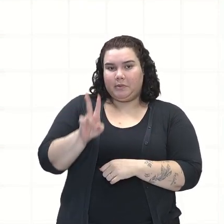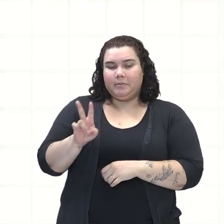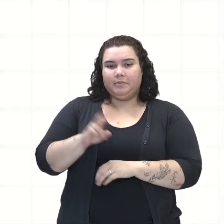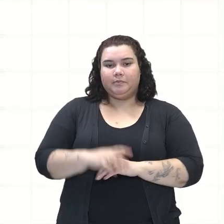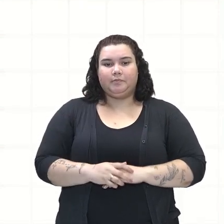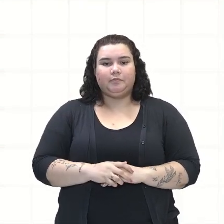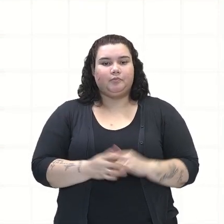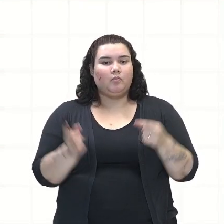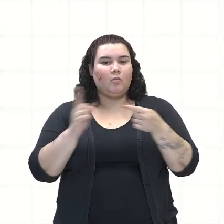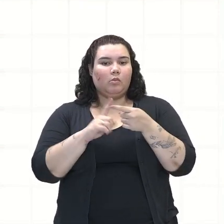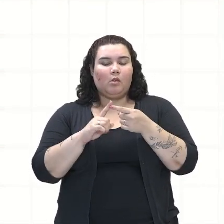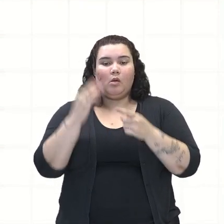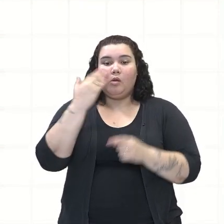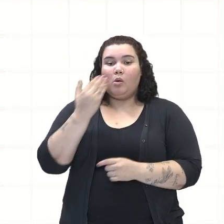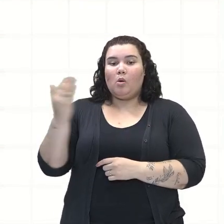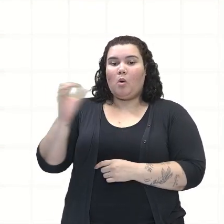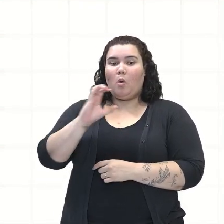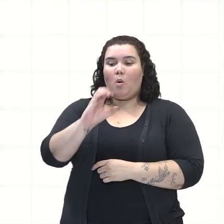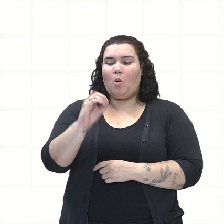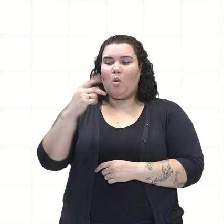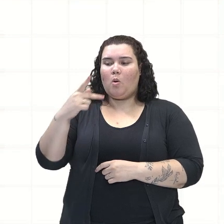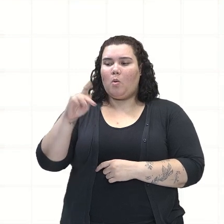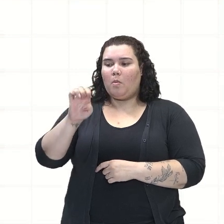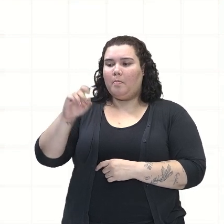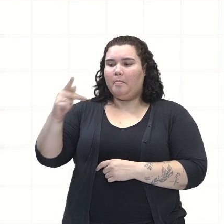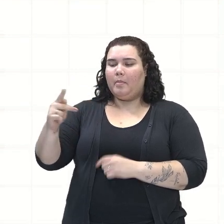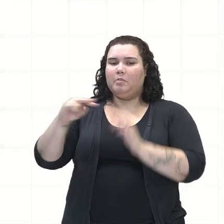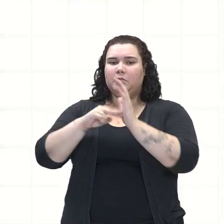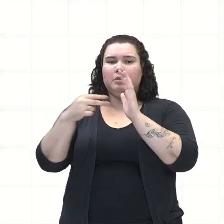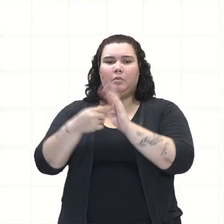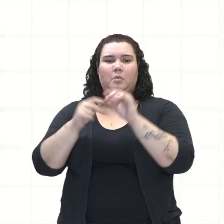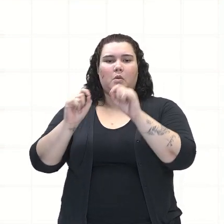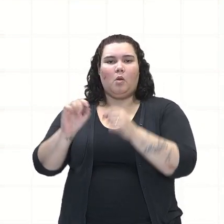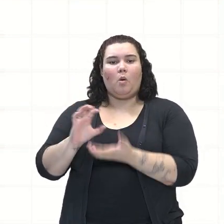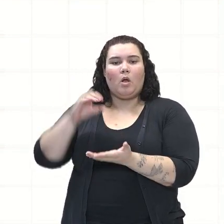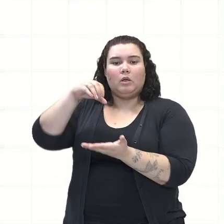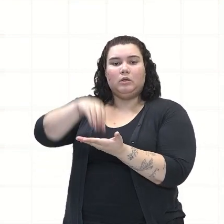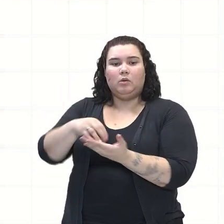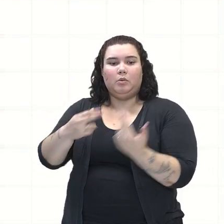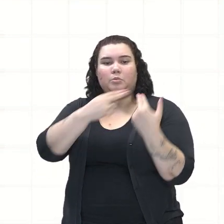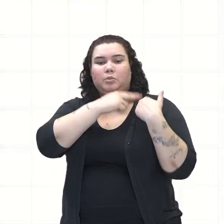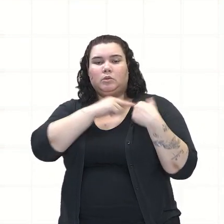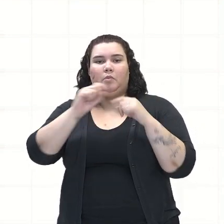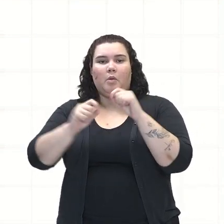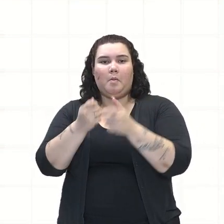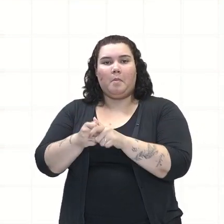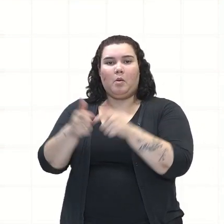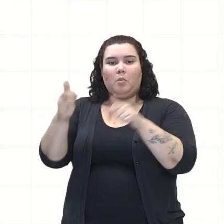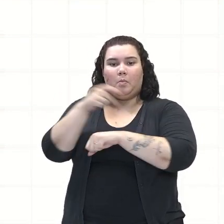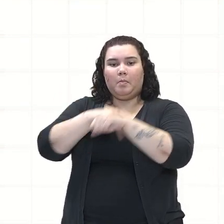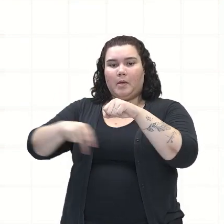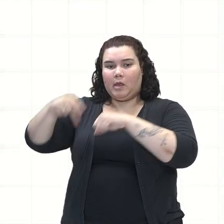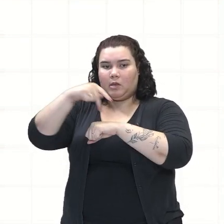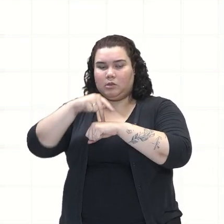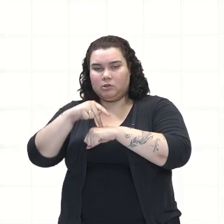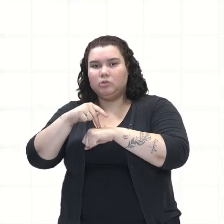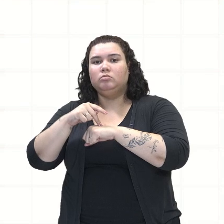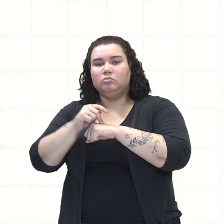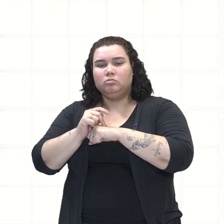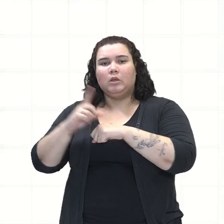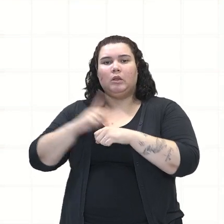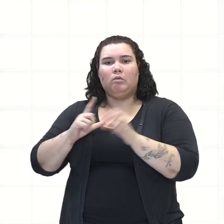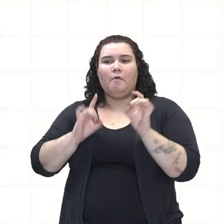vocês, que a OPEP é a Organização dos Países Exportadores de Petróleo. Esse é o significado da sigla OPEP,